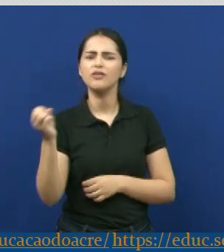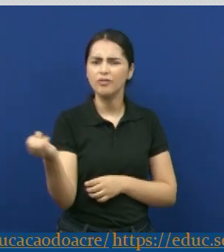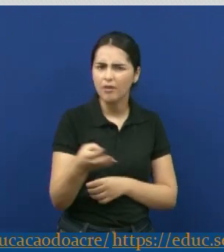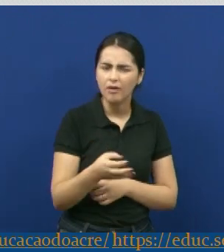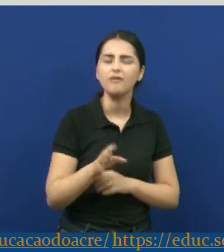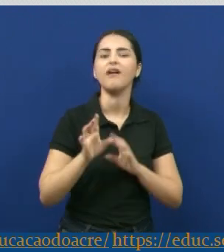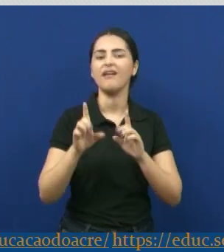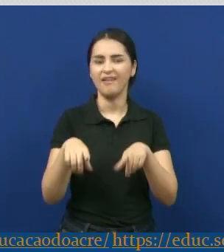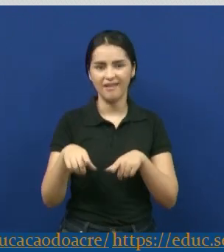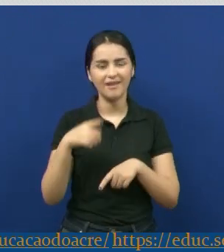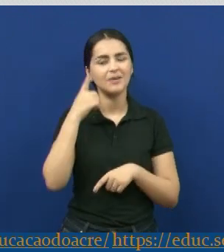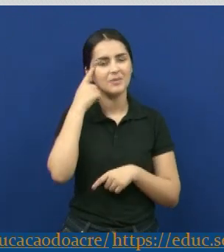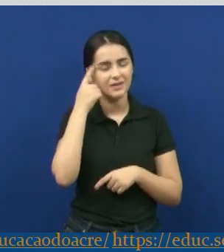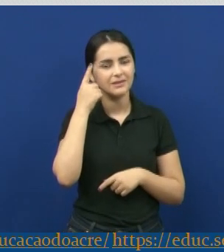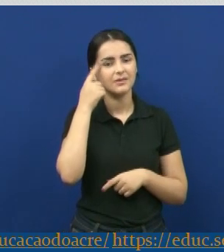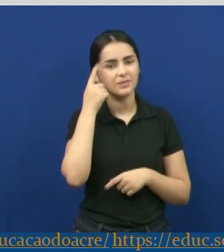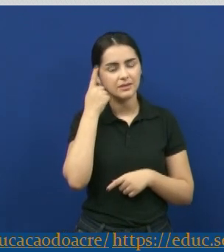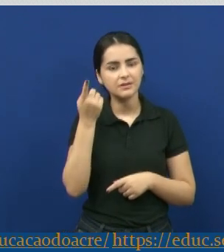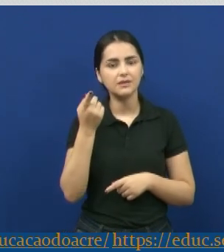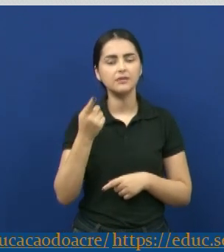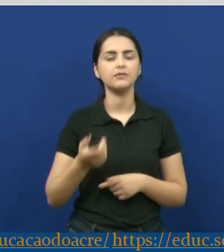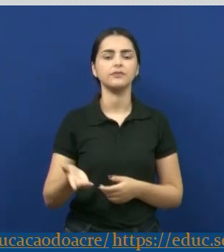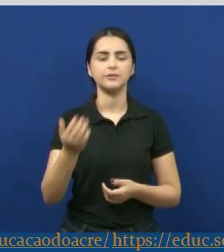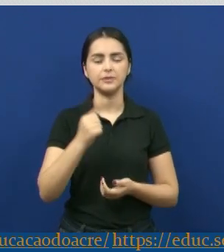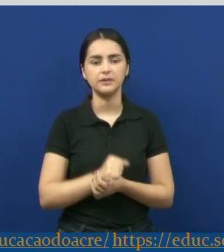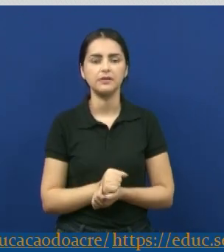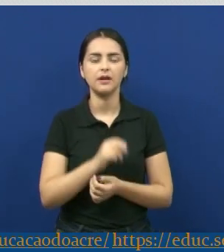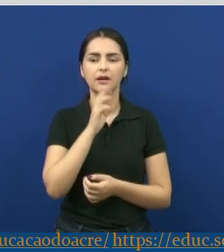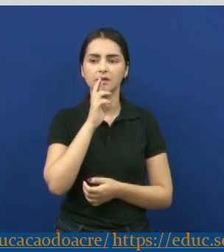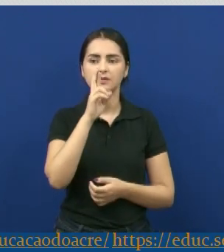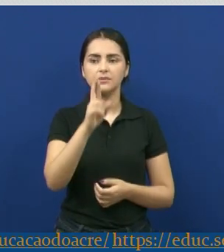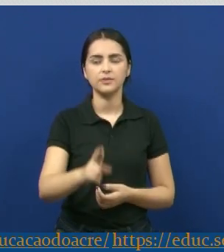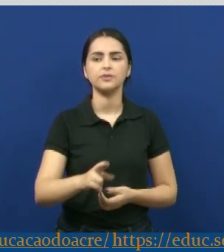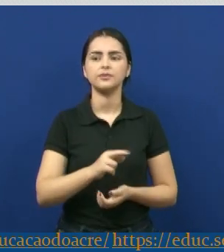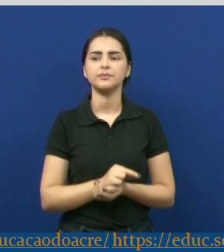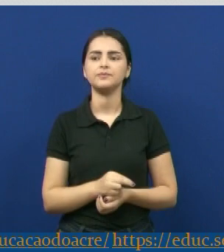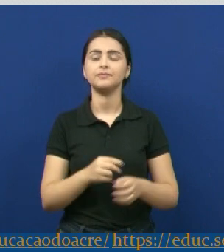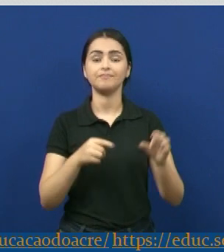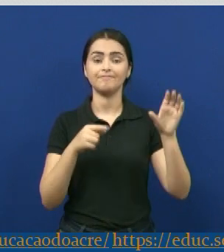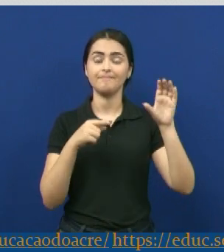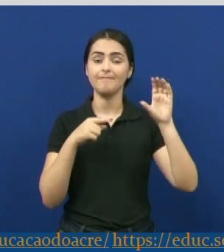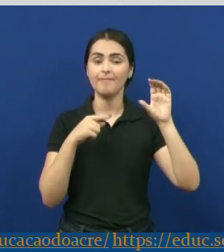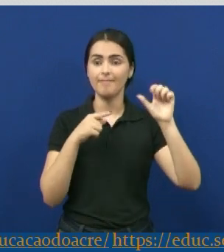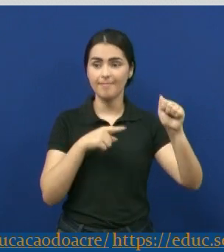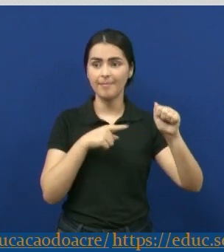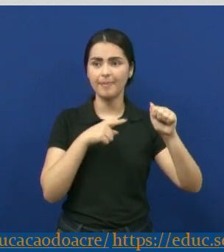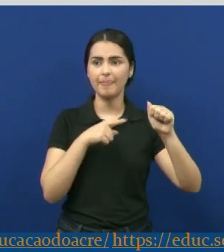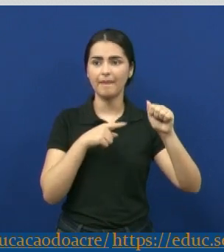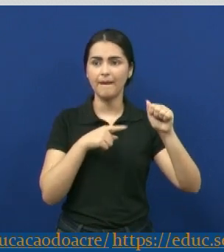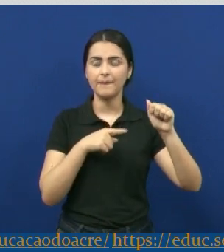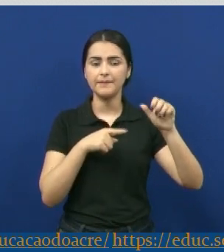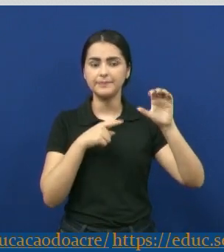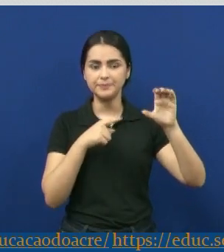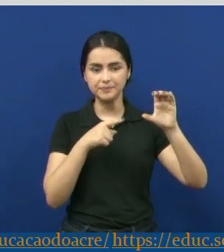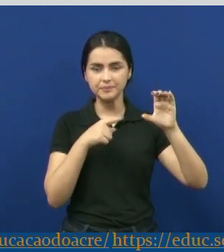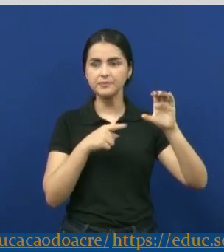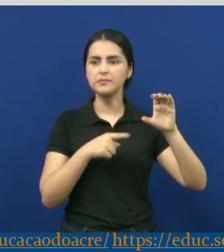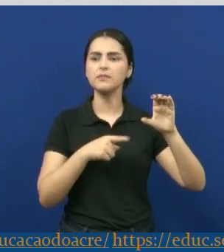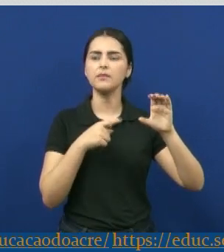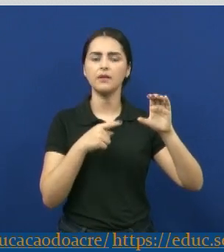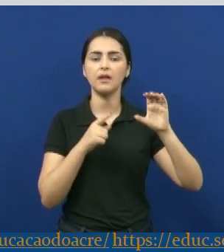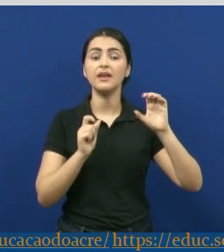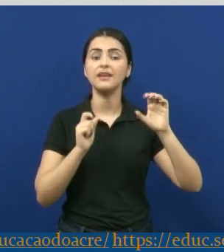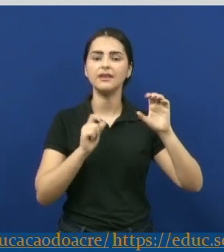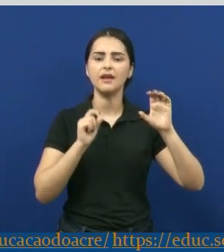mesmo. Pensando, vamos lá, a resposta. Olha só, gente, a primeira bandeira acertou